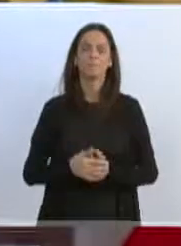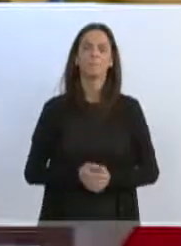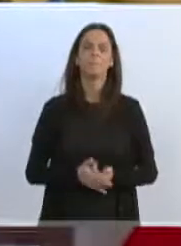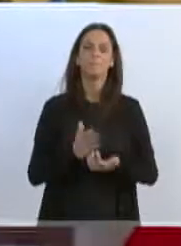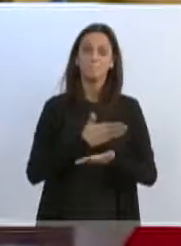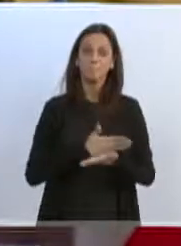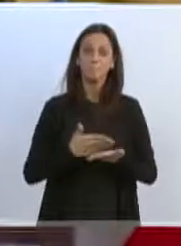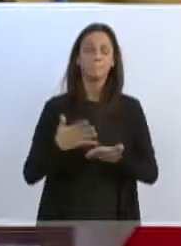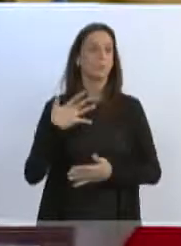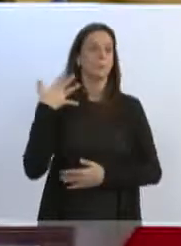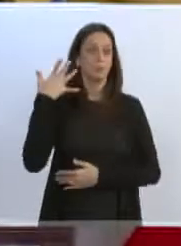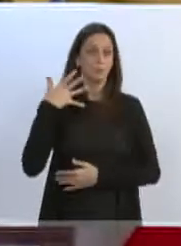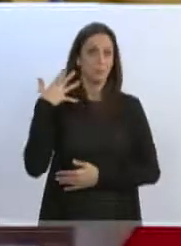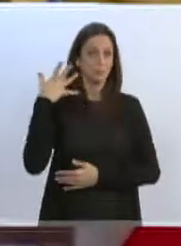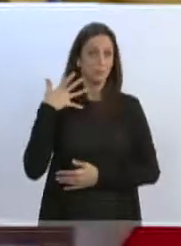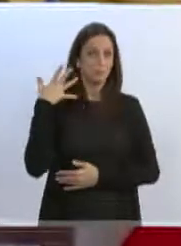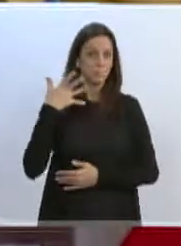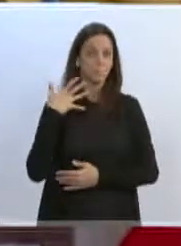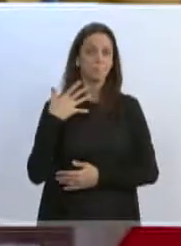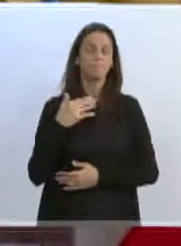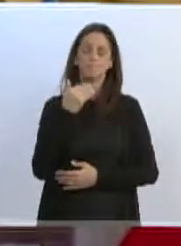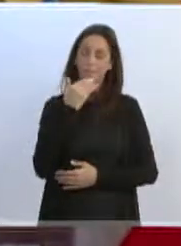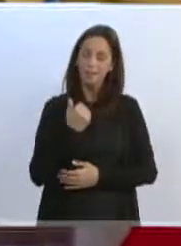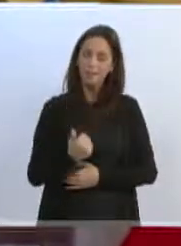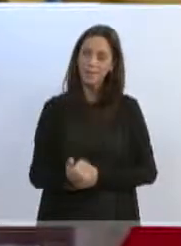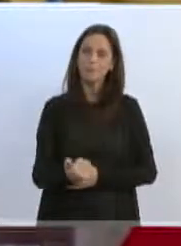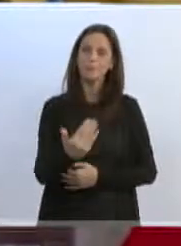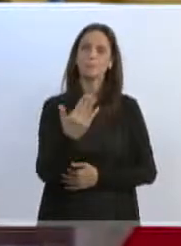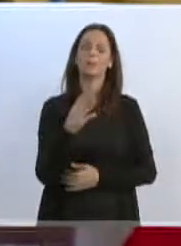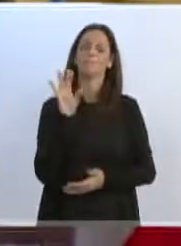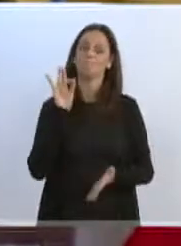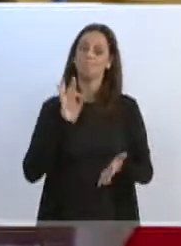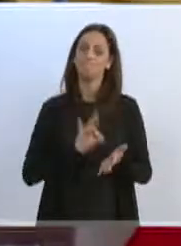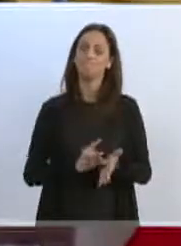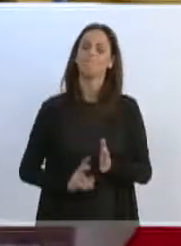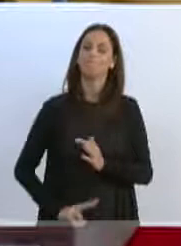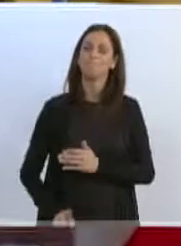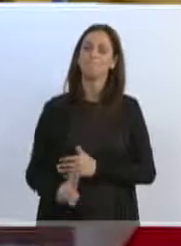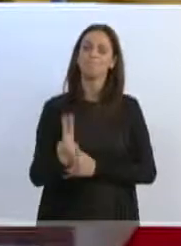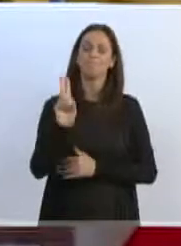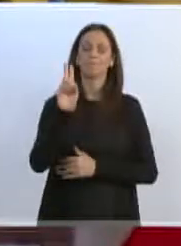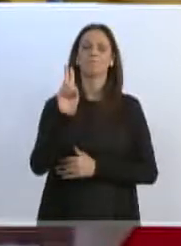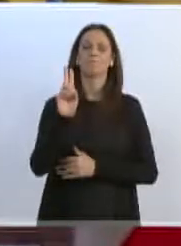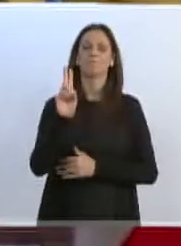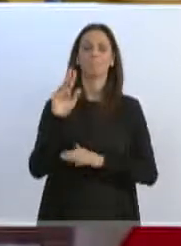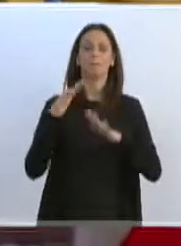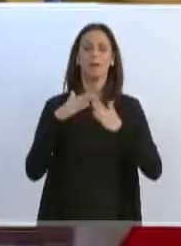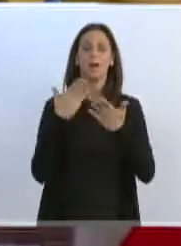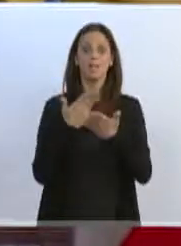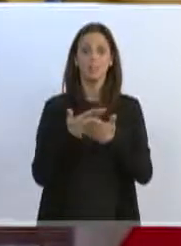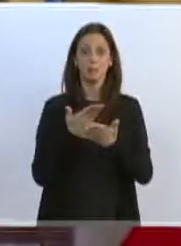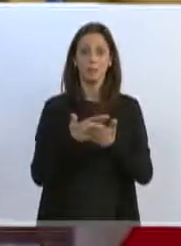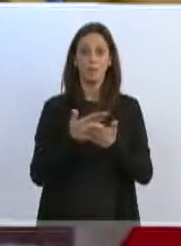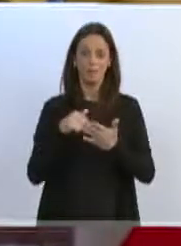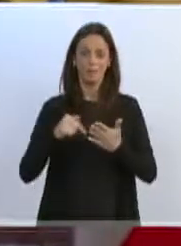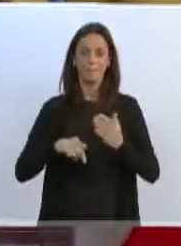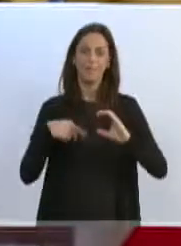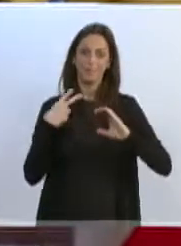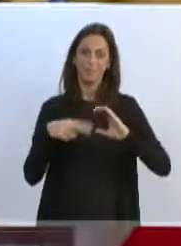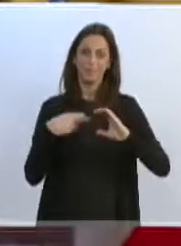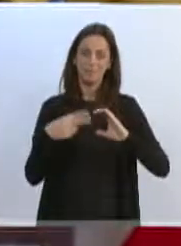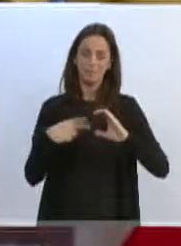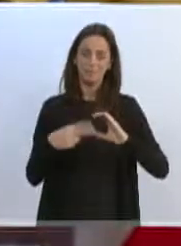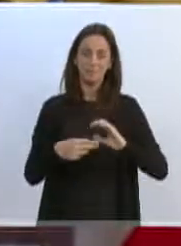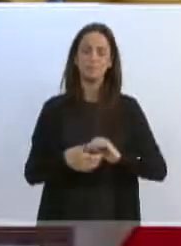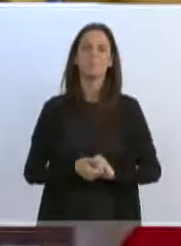pronunciamento elogiando enaltecendo o trabalho da escola do legislativo aqui da nossa câmara